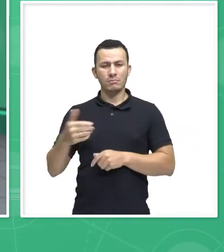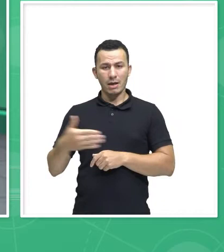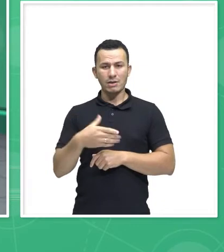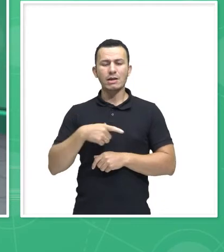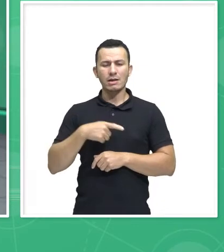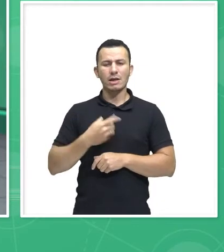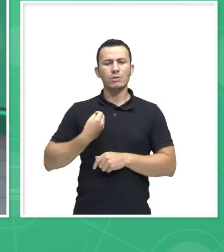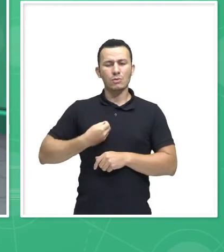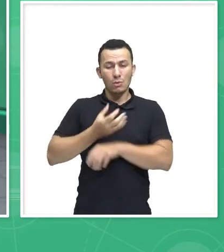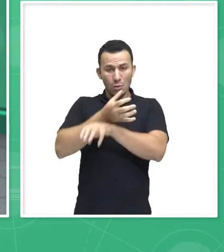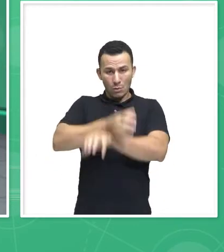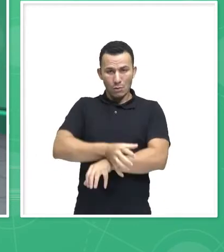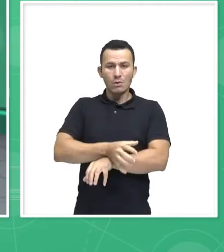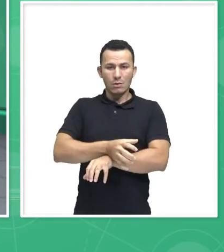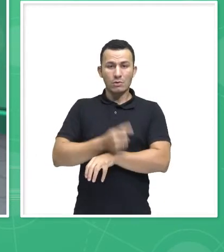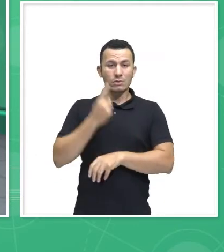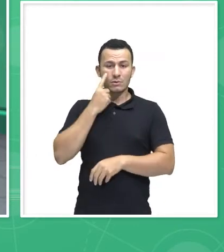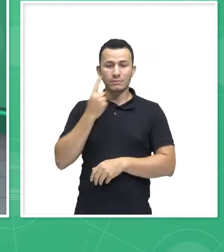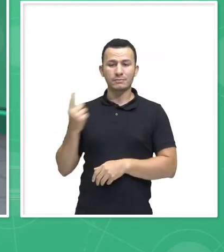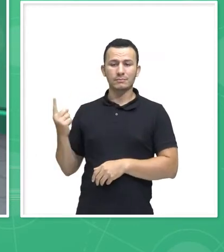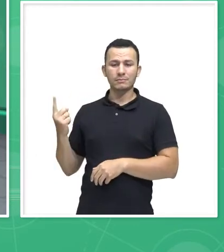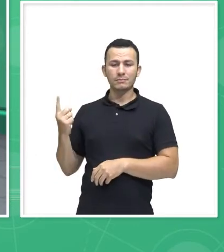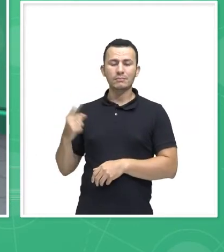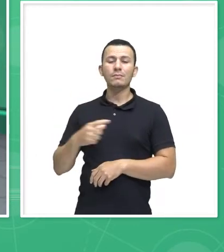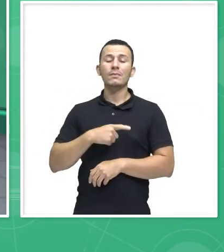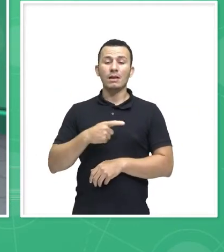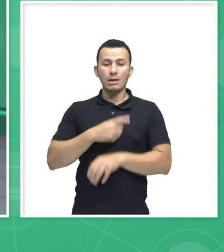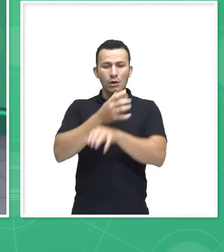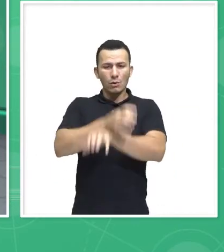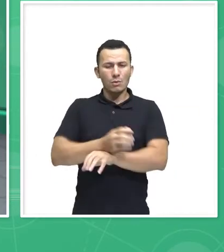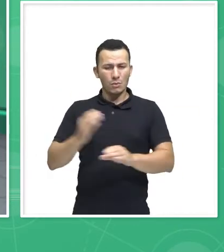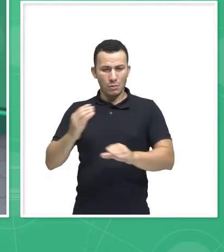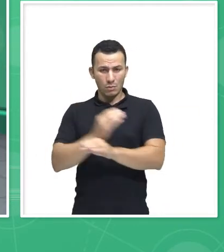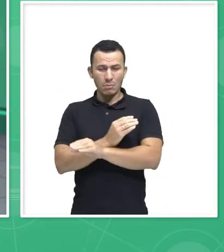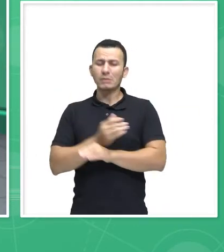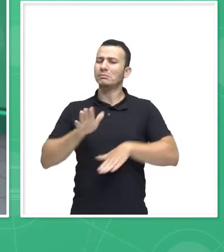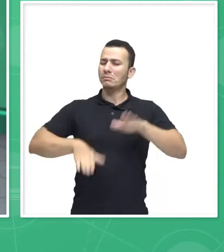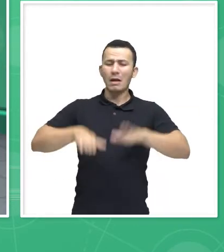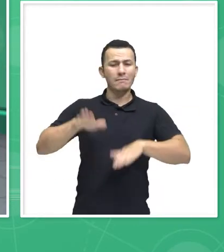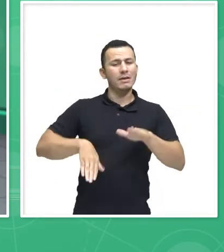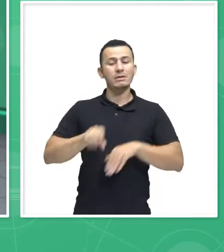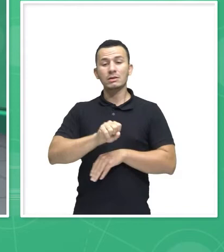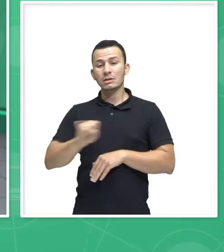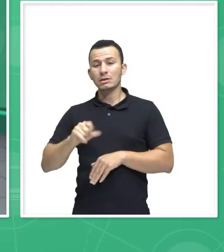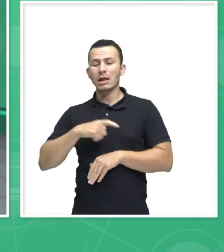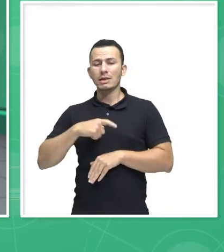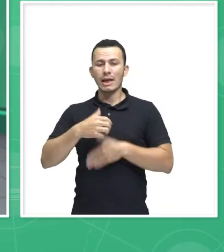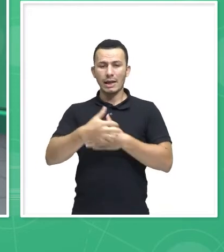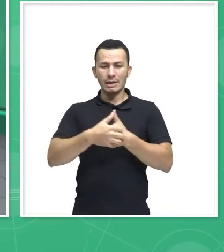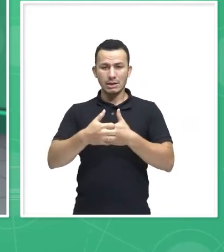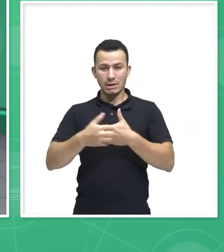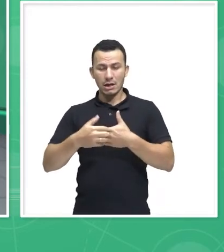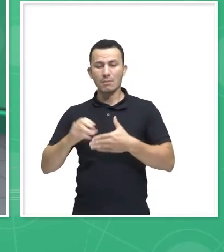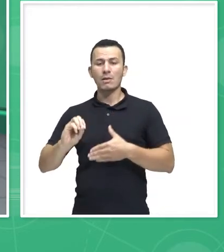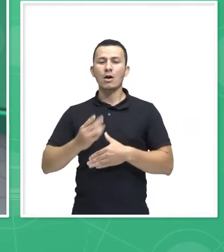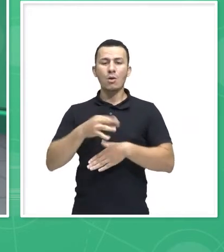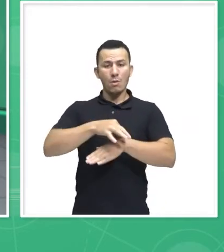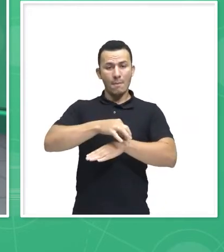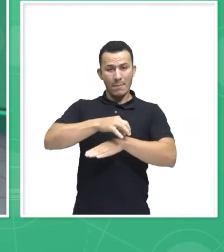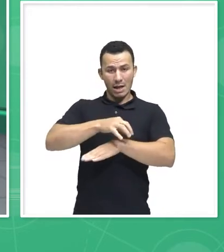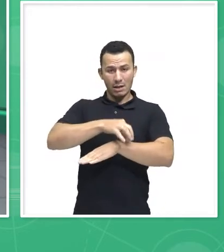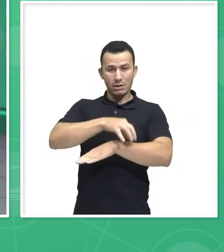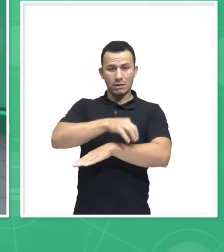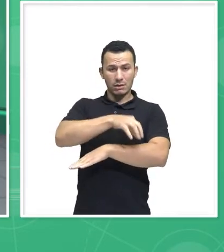passando novamente que são justamente aqueles que tem um esqueleto ósseo tá Independente se eles têm escamas o couro mas o